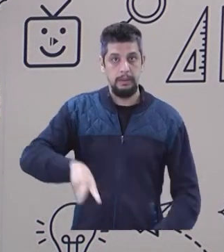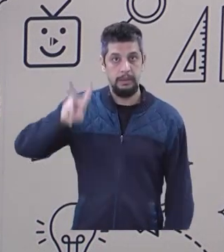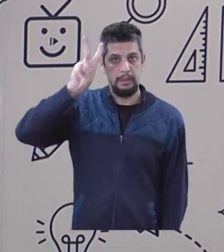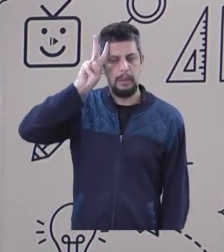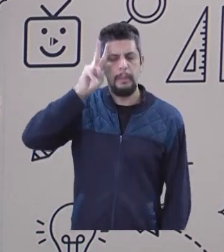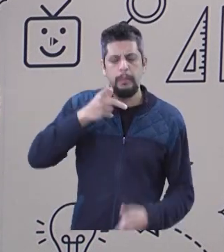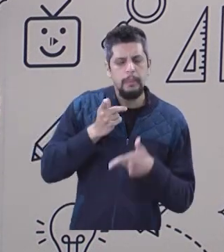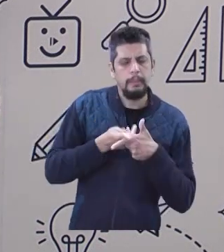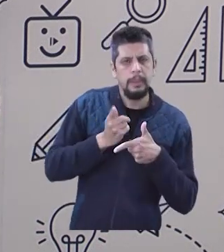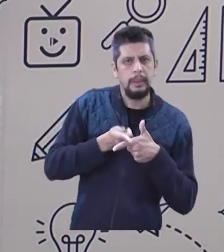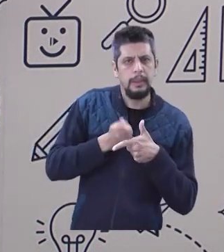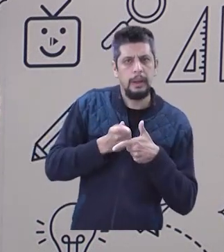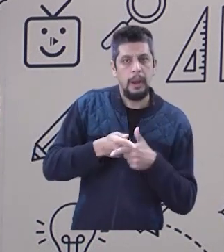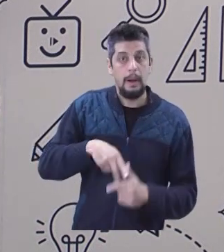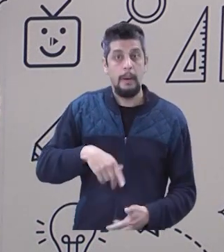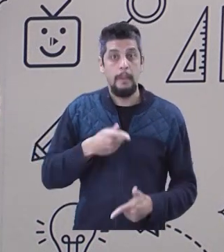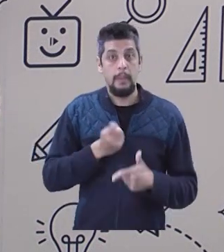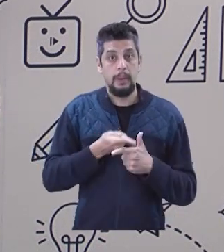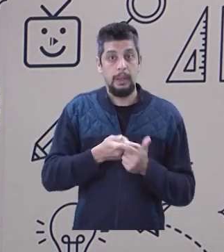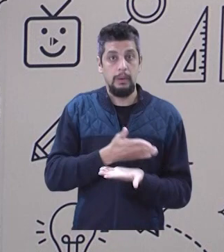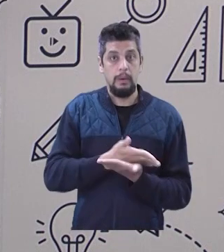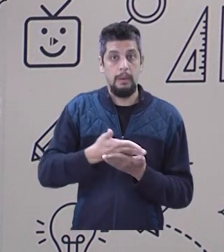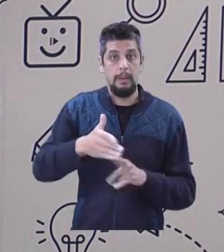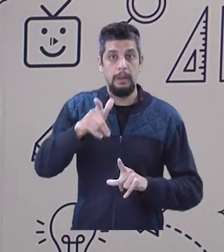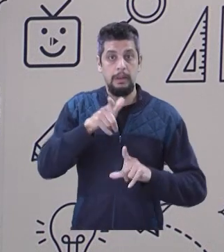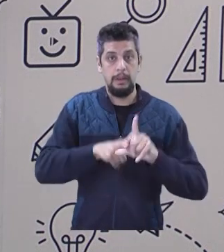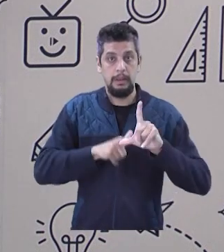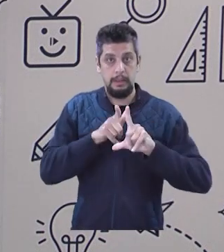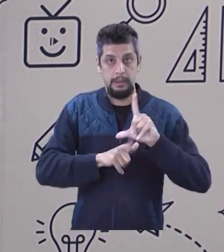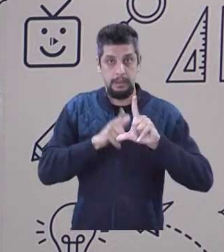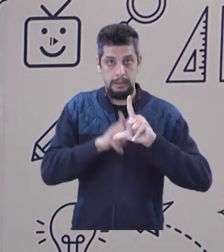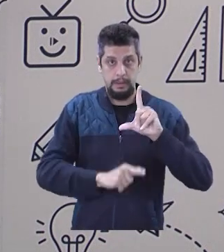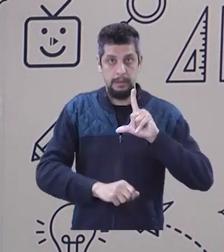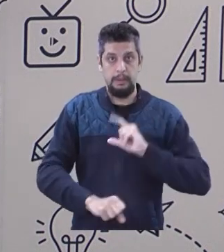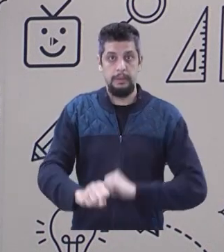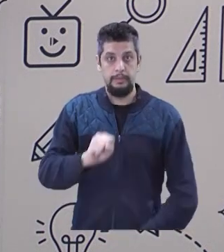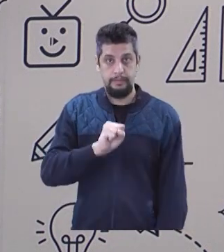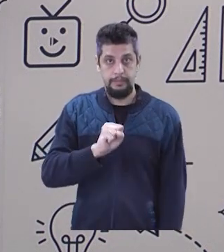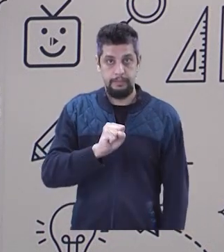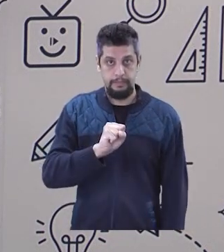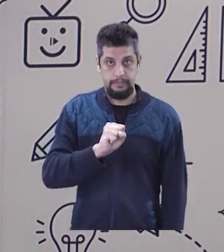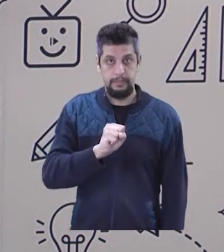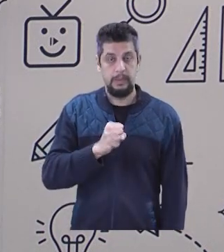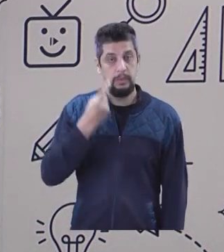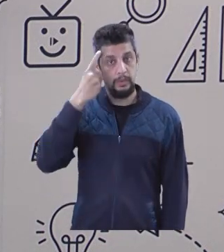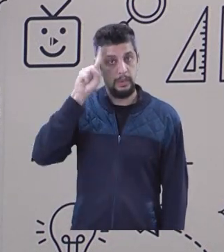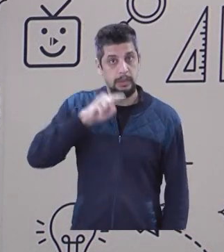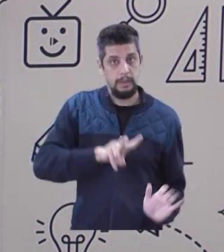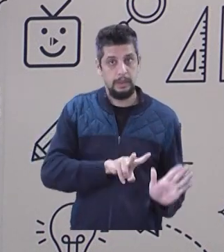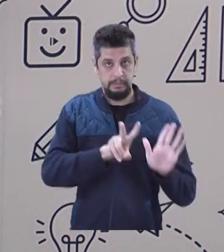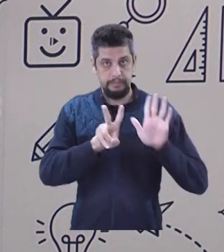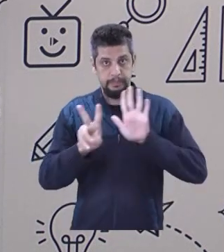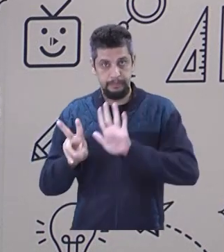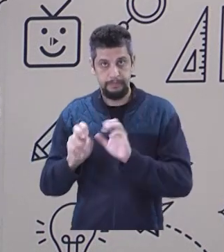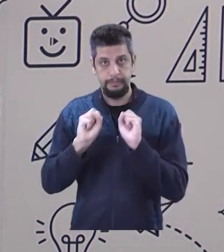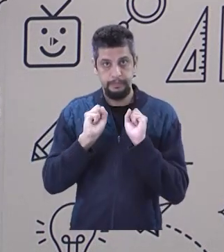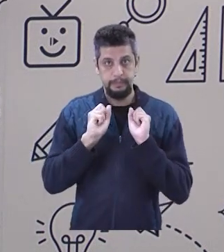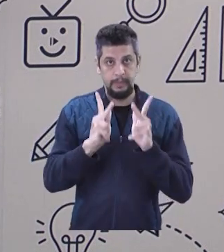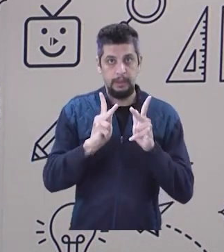S, segunda-feira. Uhum. Por quê? Porque é a inicial da semana. Do nome. Certo? Do nome da